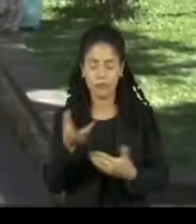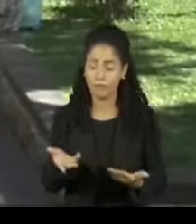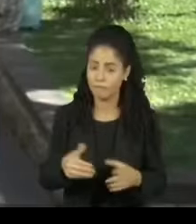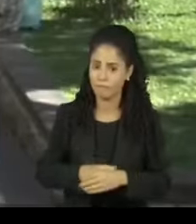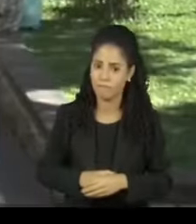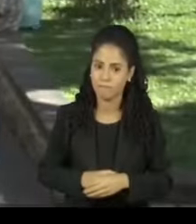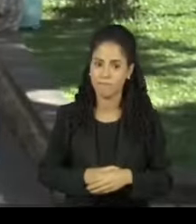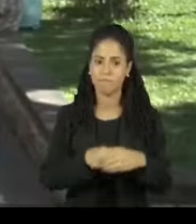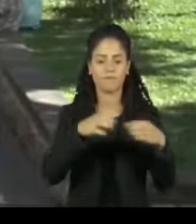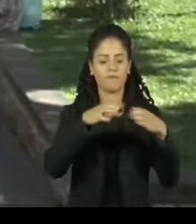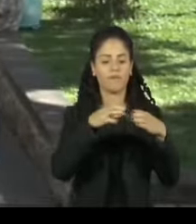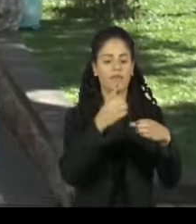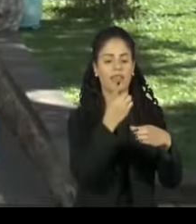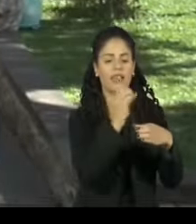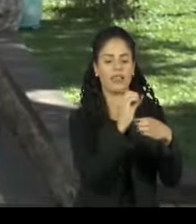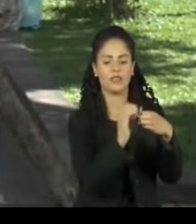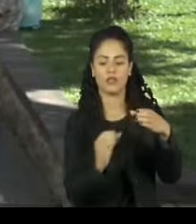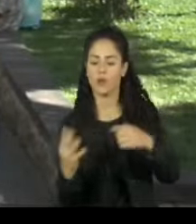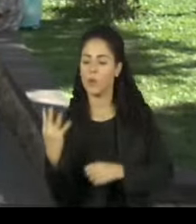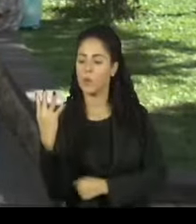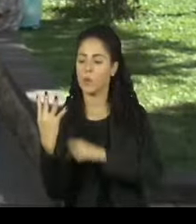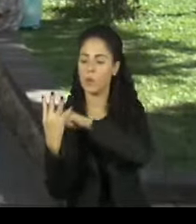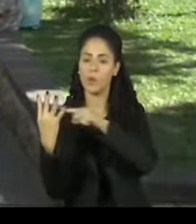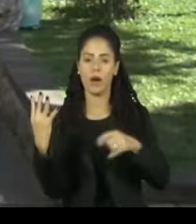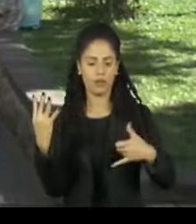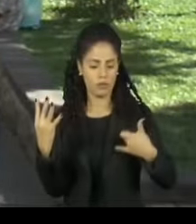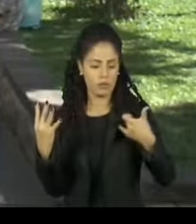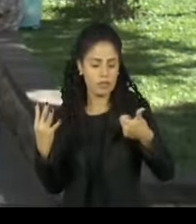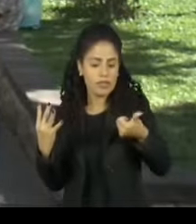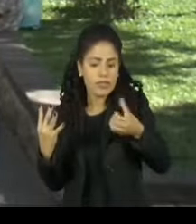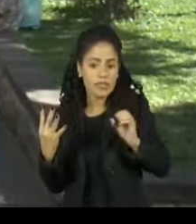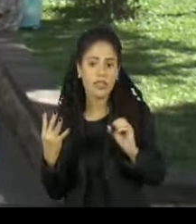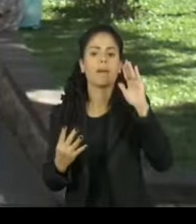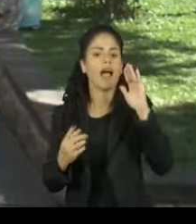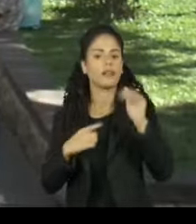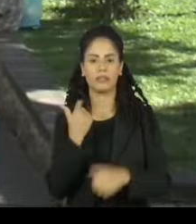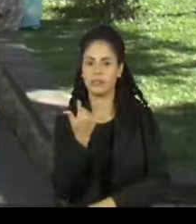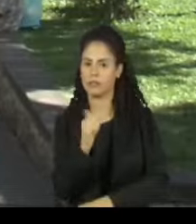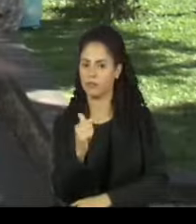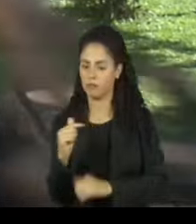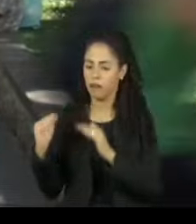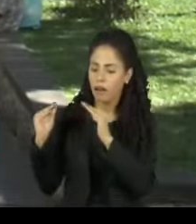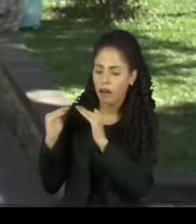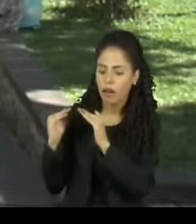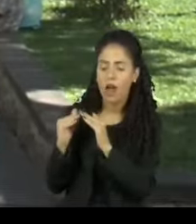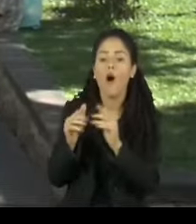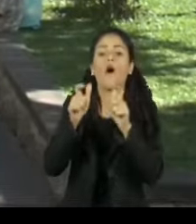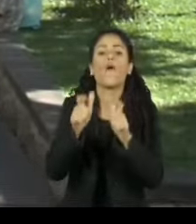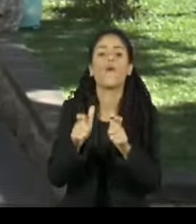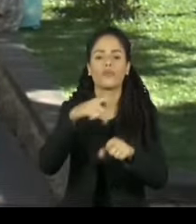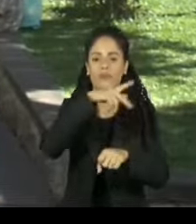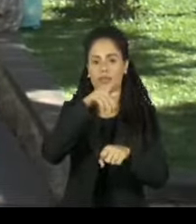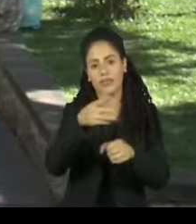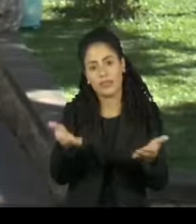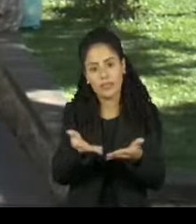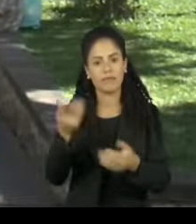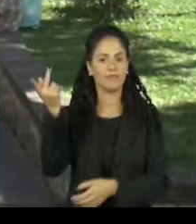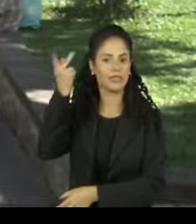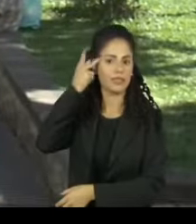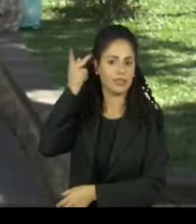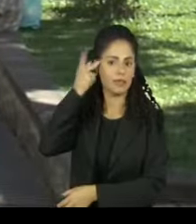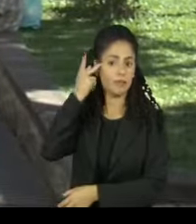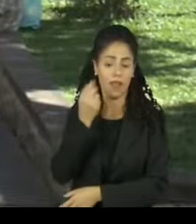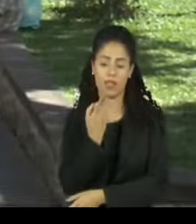quatro em cada 10 pessoas com mais de 60 anos sem moradia estão no Estado de São Paulo são mais de